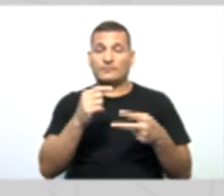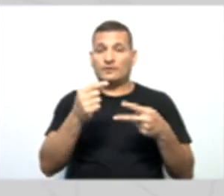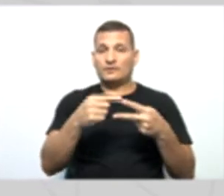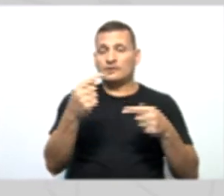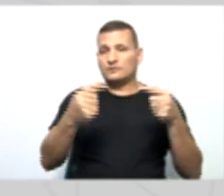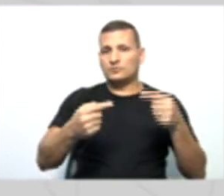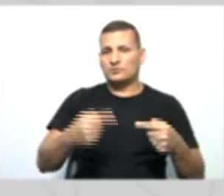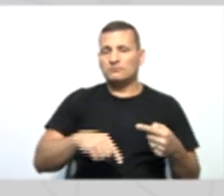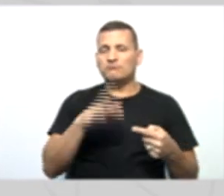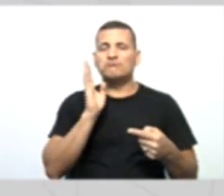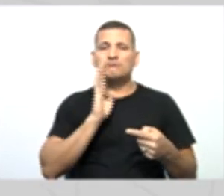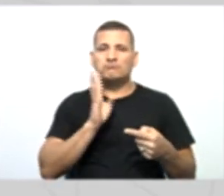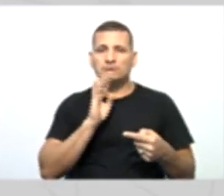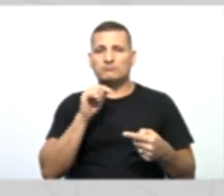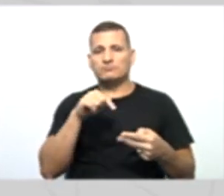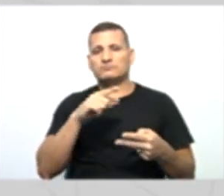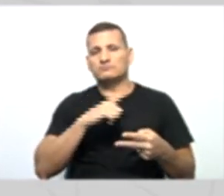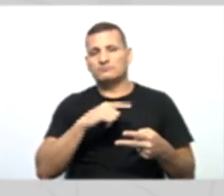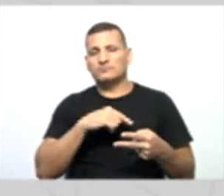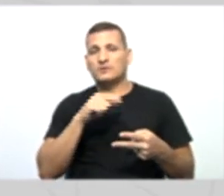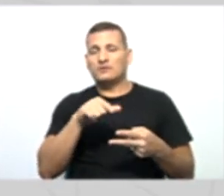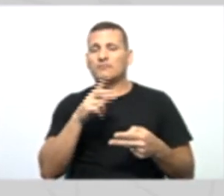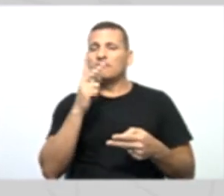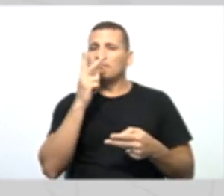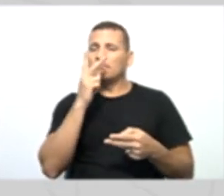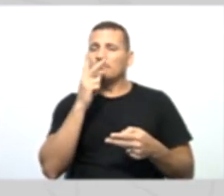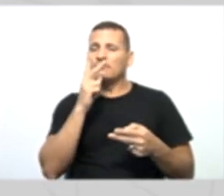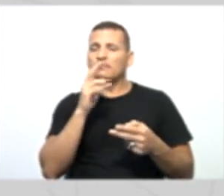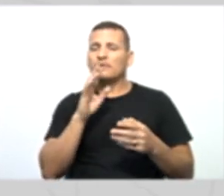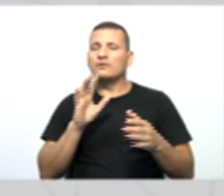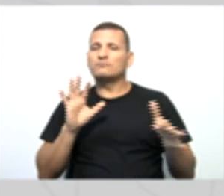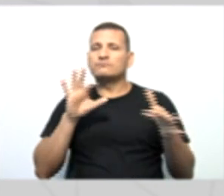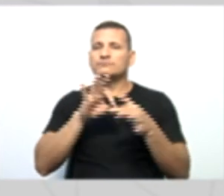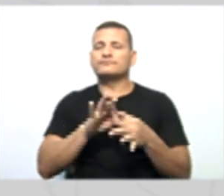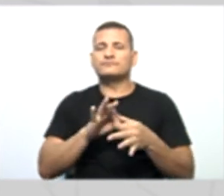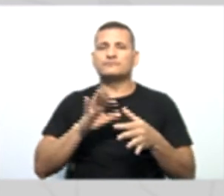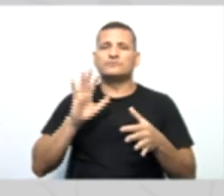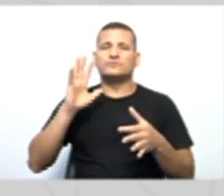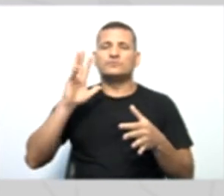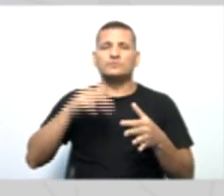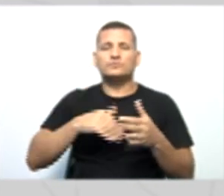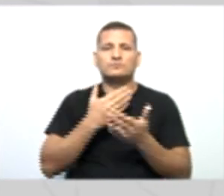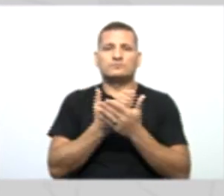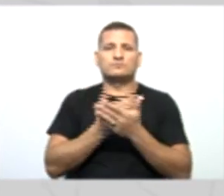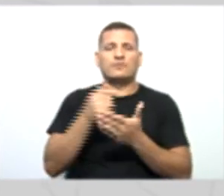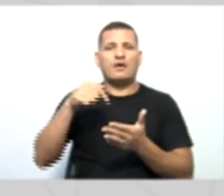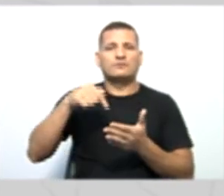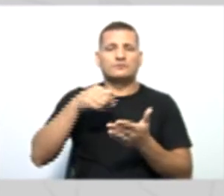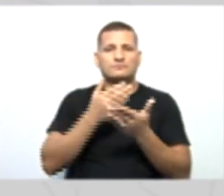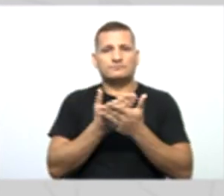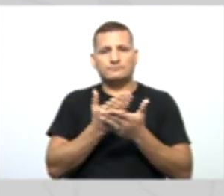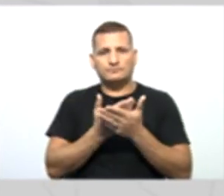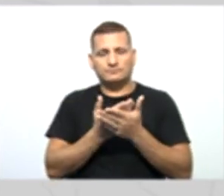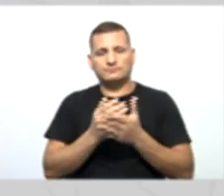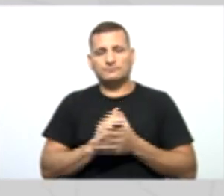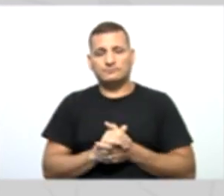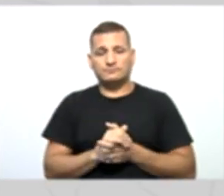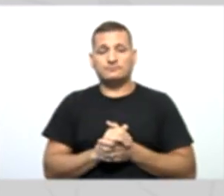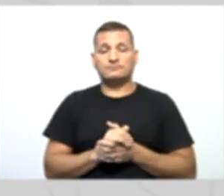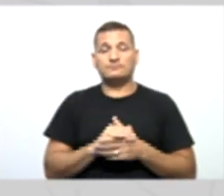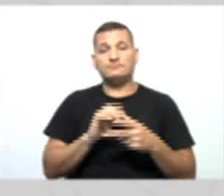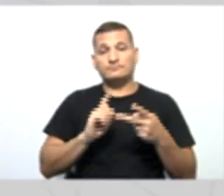bem bacana, ele é referente a tudo que a gente está estudando aqui nas aulas. E o plano